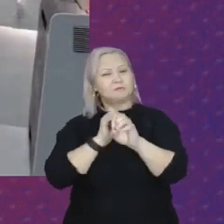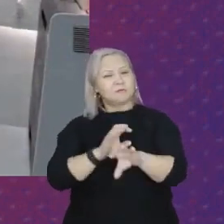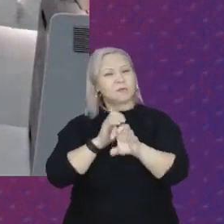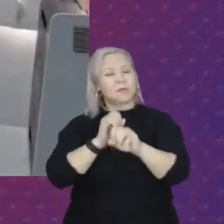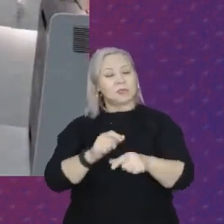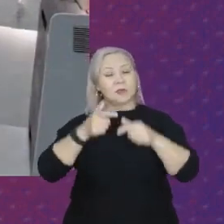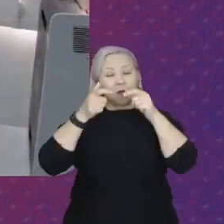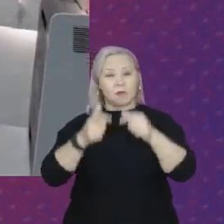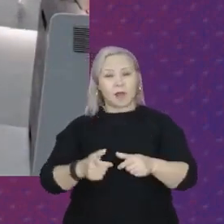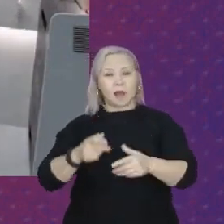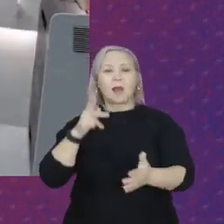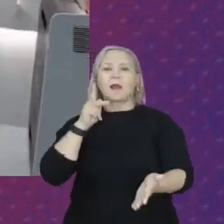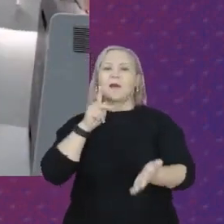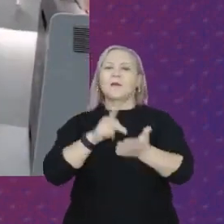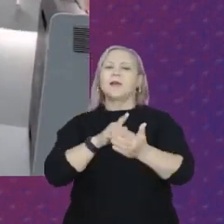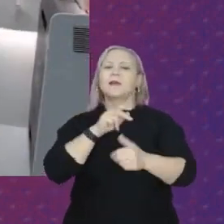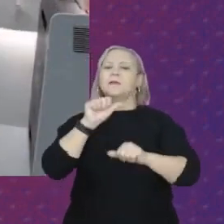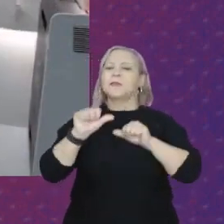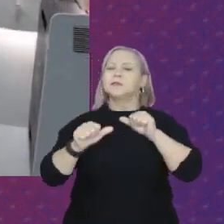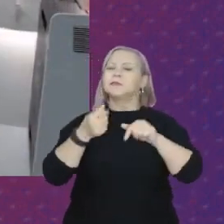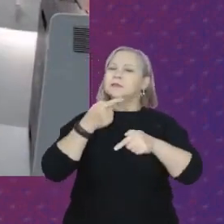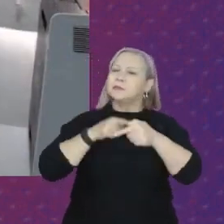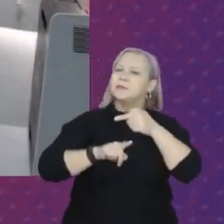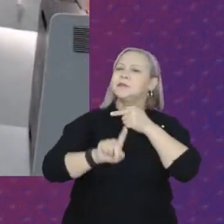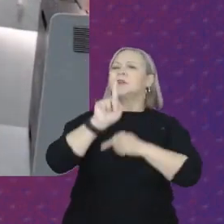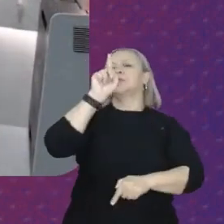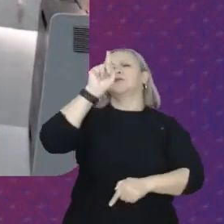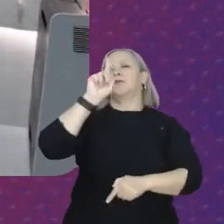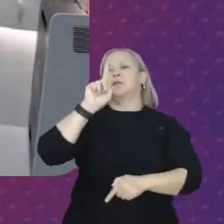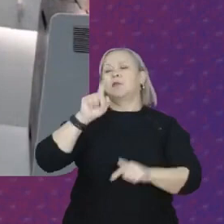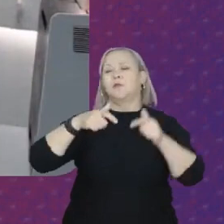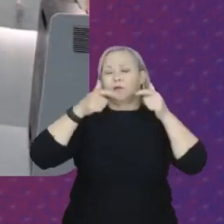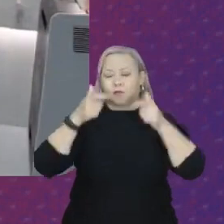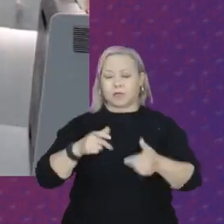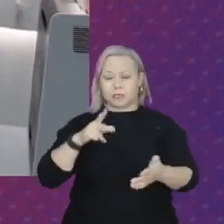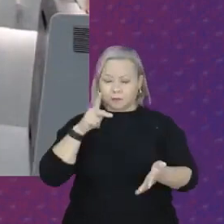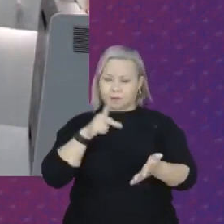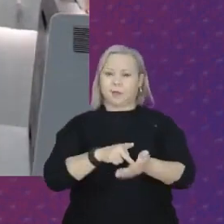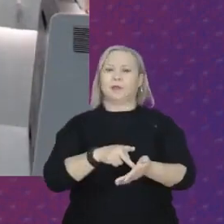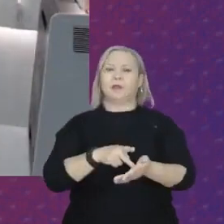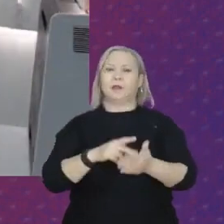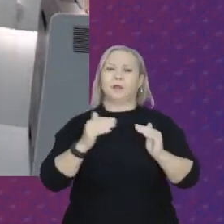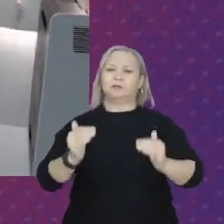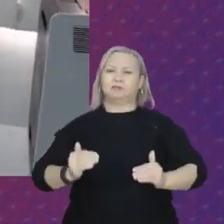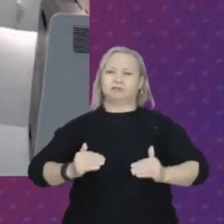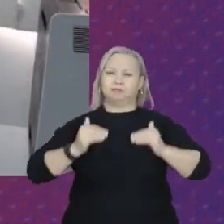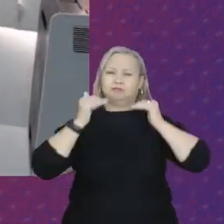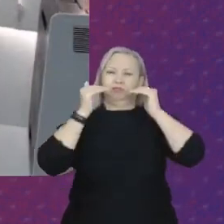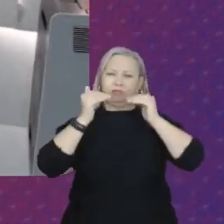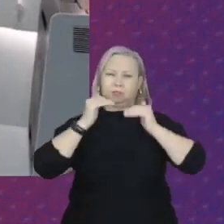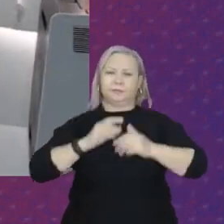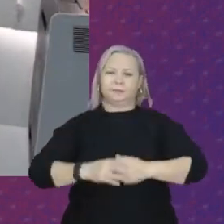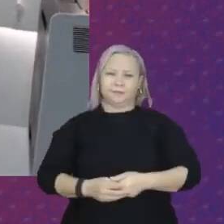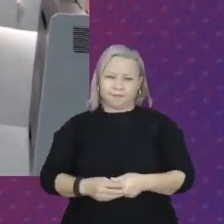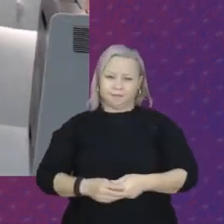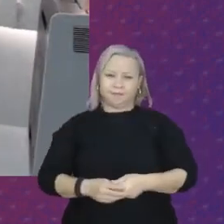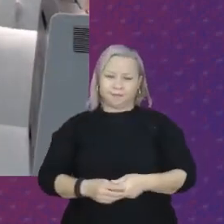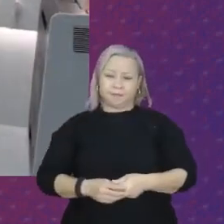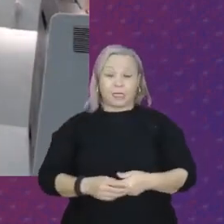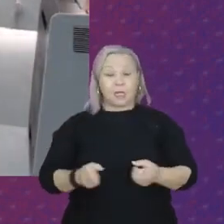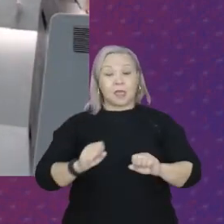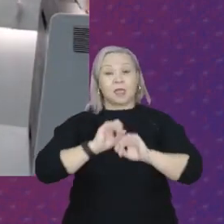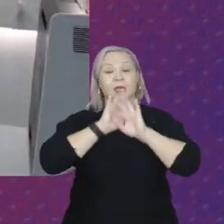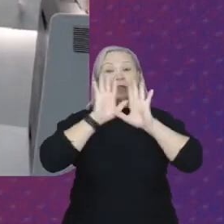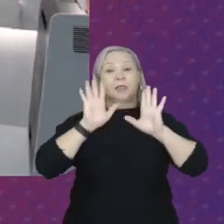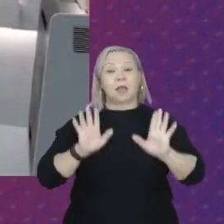espaço verdadeiramente transformador que ela tem que ter, um espaço verdadeiramente emancipador. Então, é óbvio